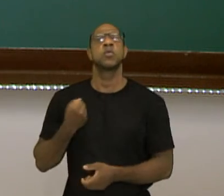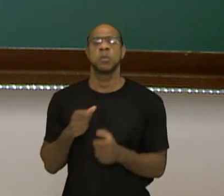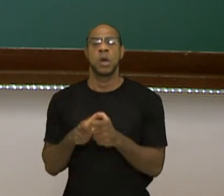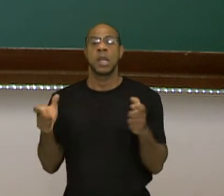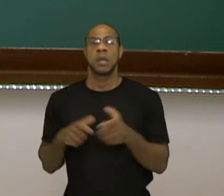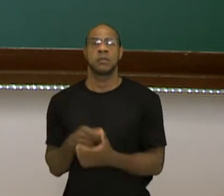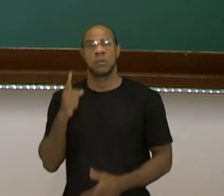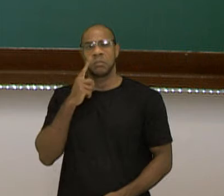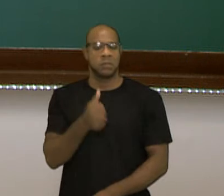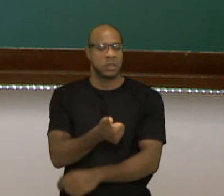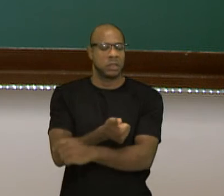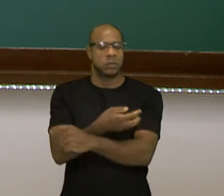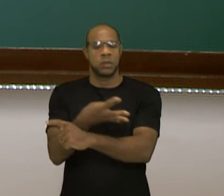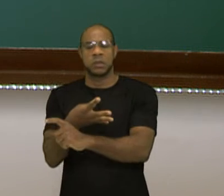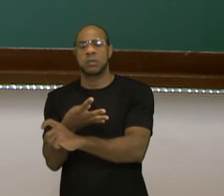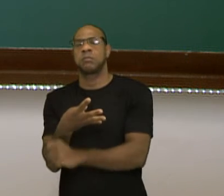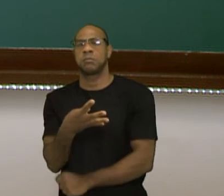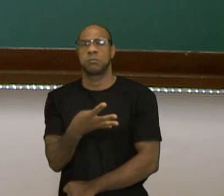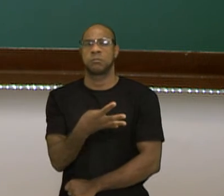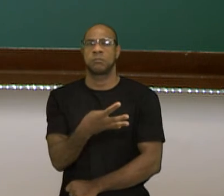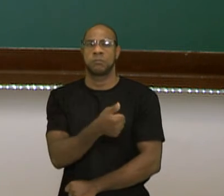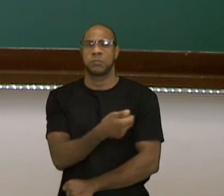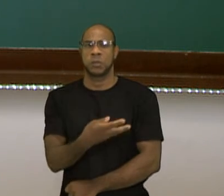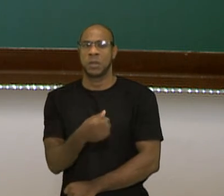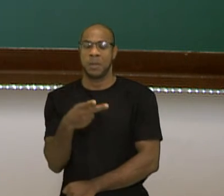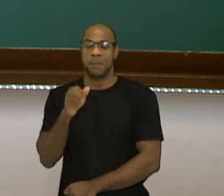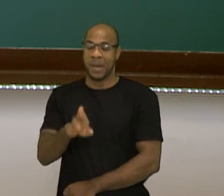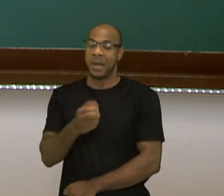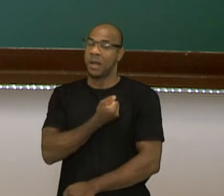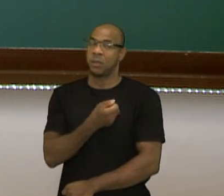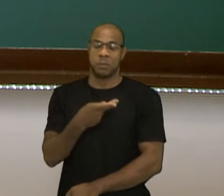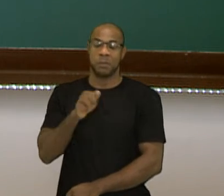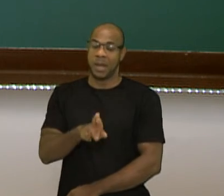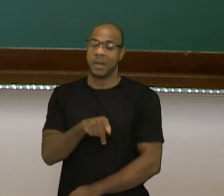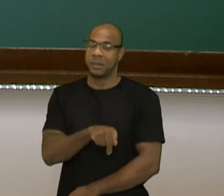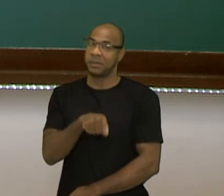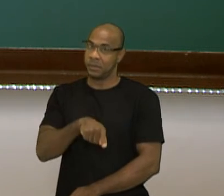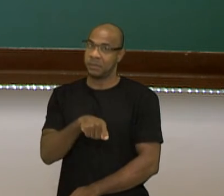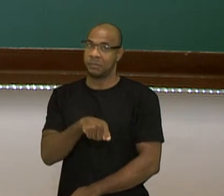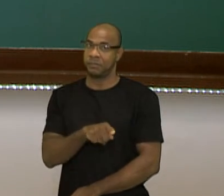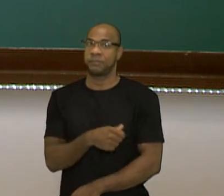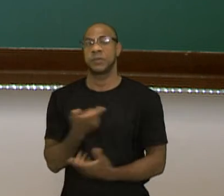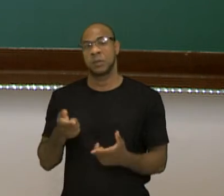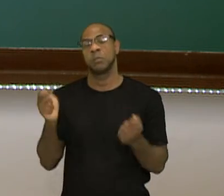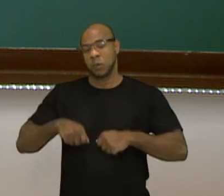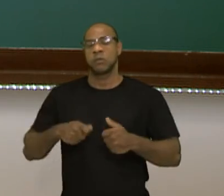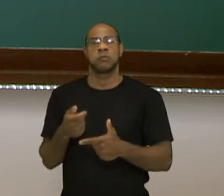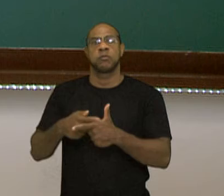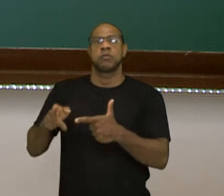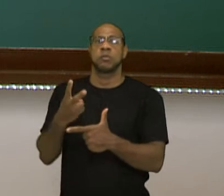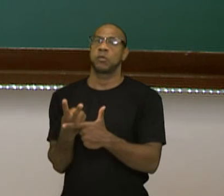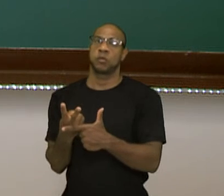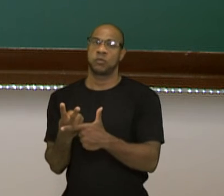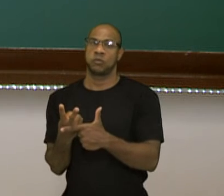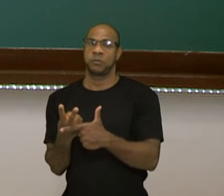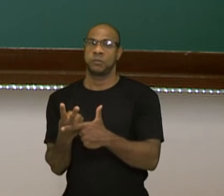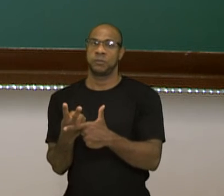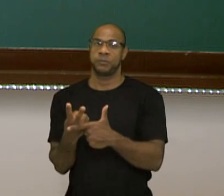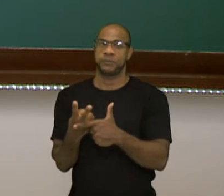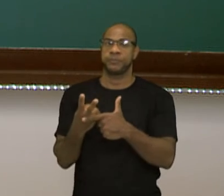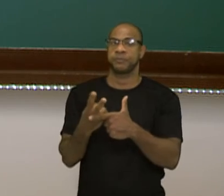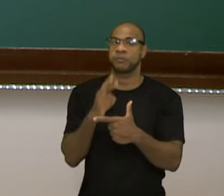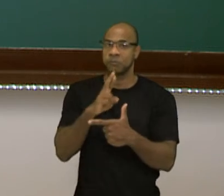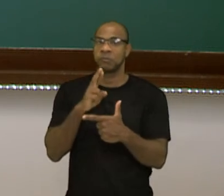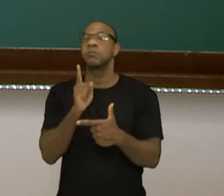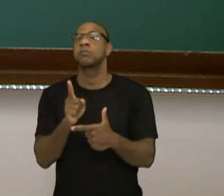começar? 144 é par, não é par? Então, eu posso fazer o 144 dividido por 2. 144 dividido por